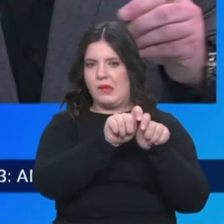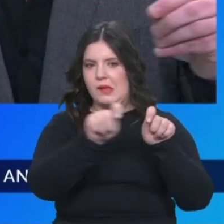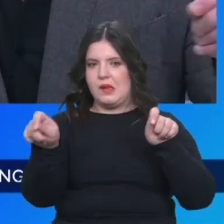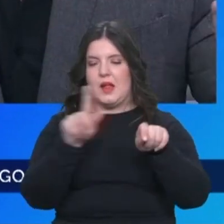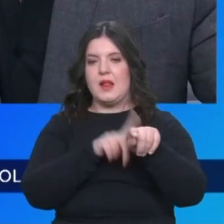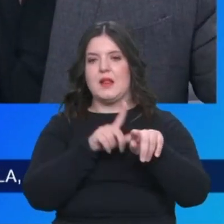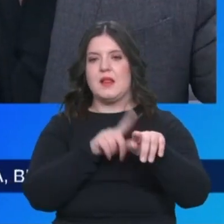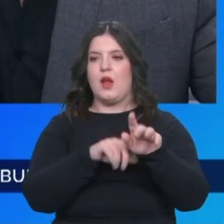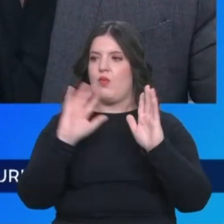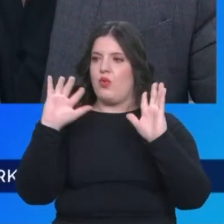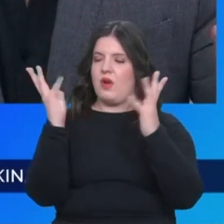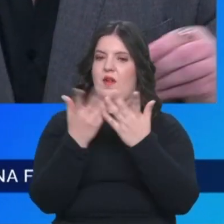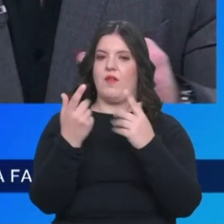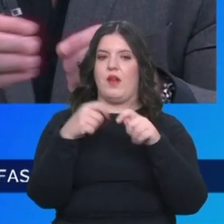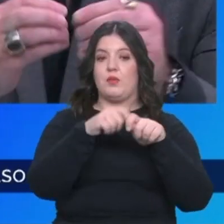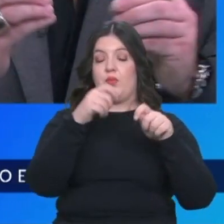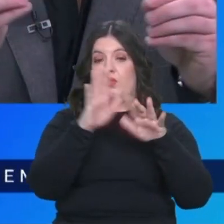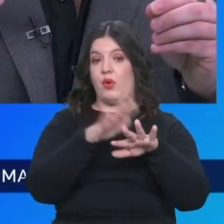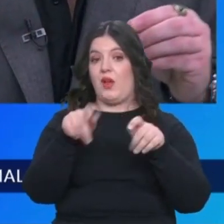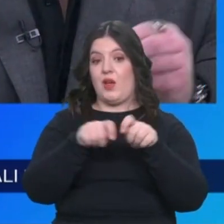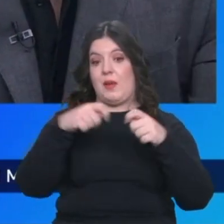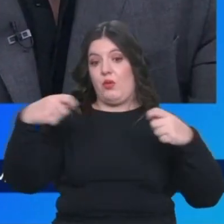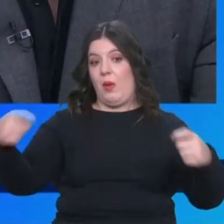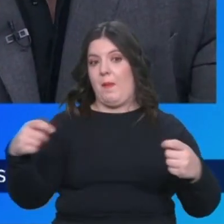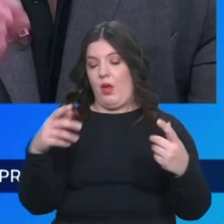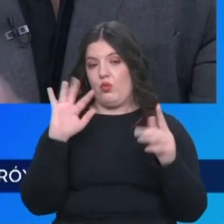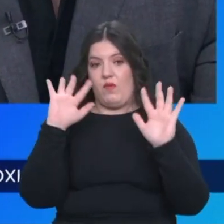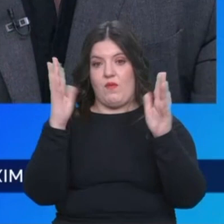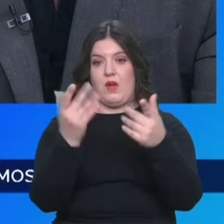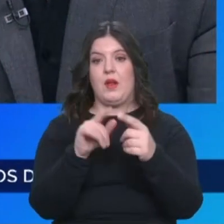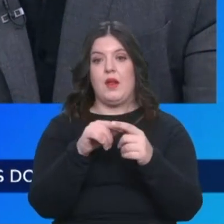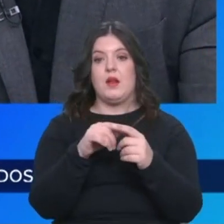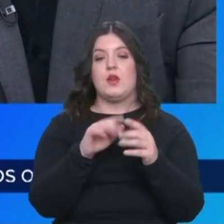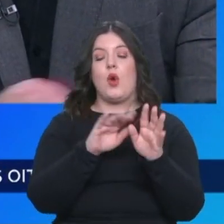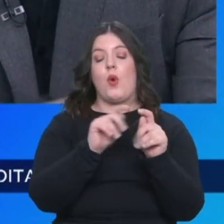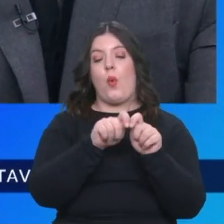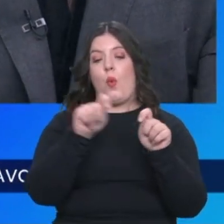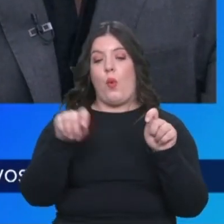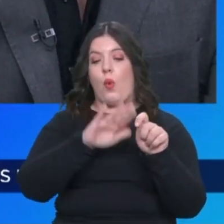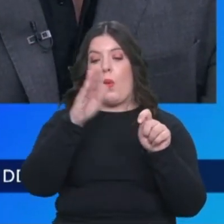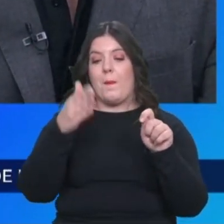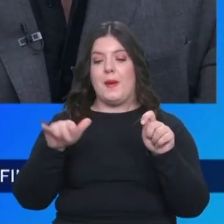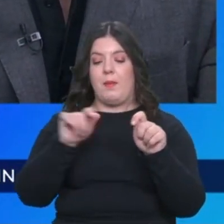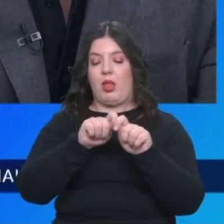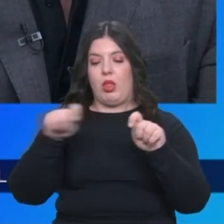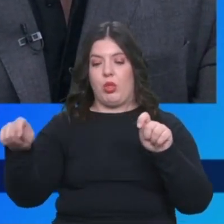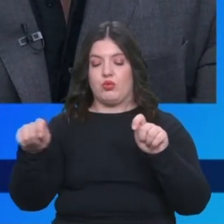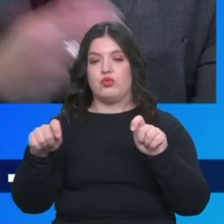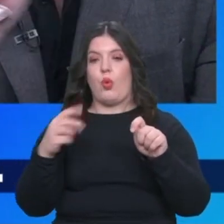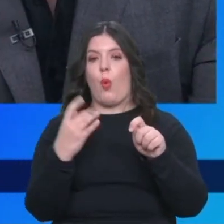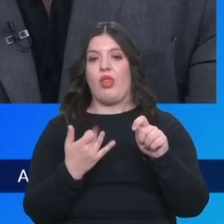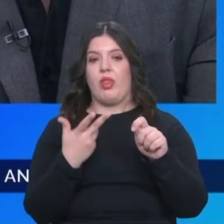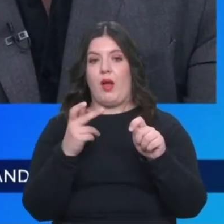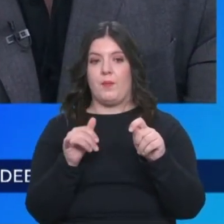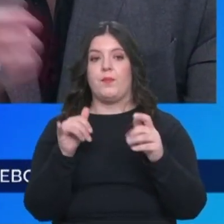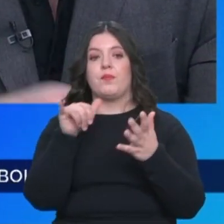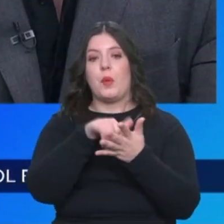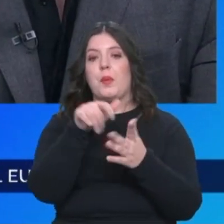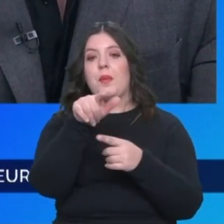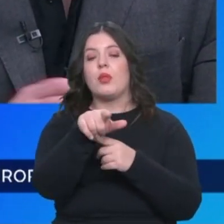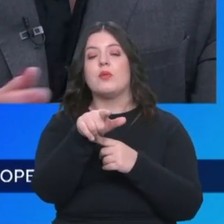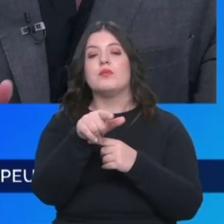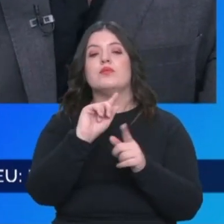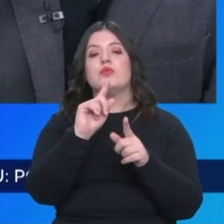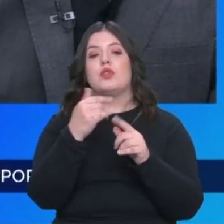universo é esticado devido à expansão do universo e é esticado em comprimentos de onda em que é mais facilmente perceptível pelo infravermelho e outros